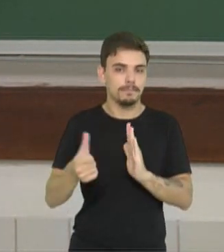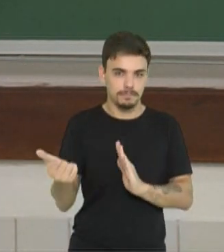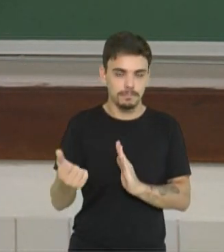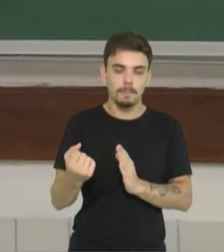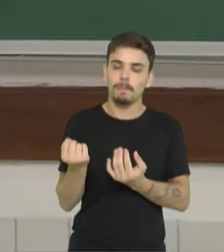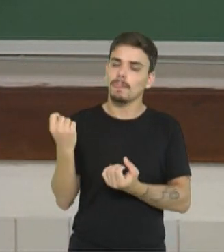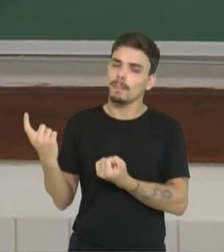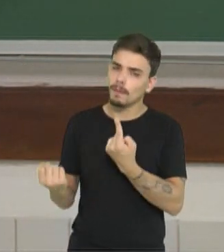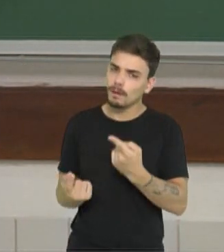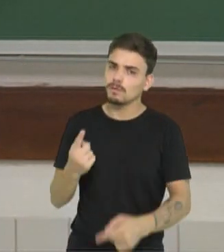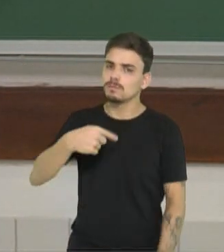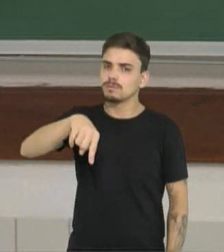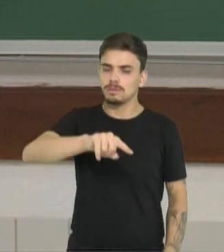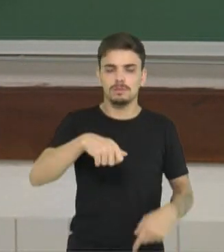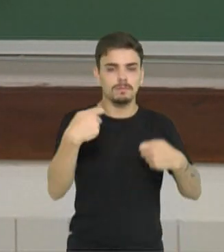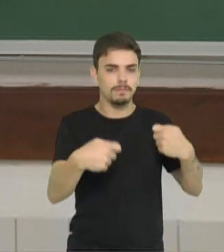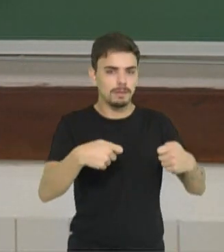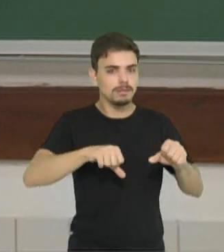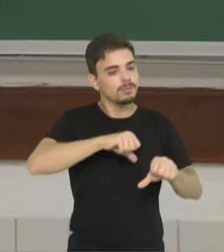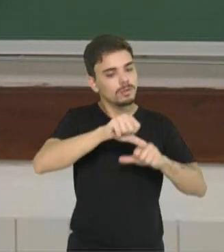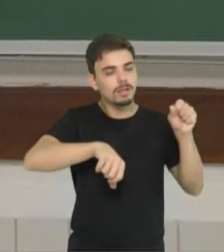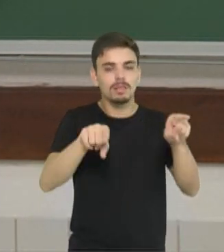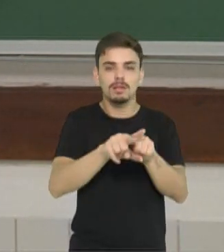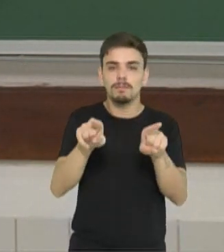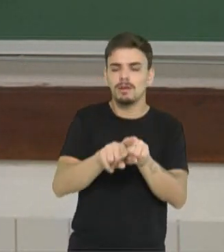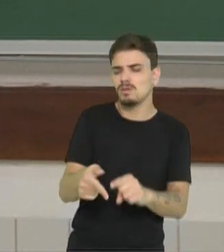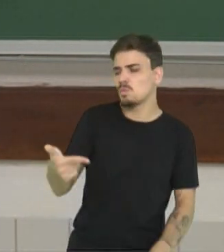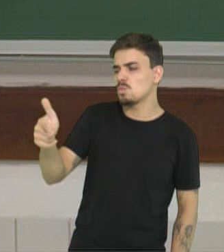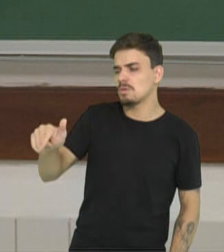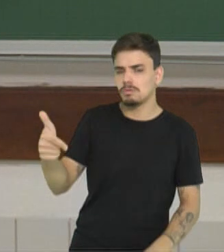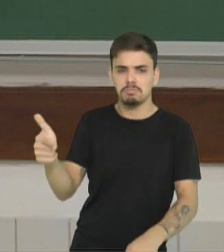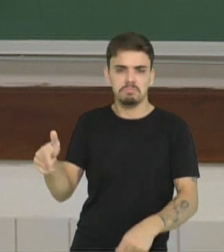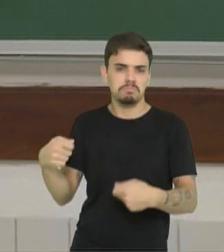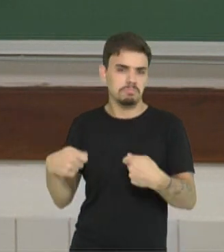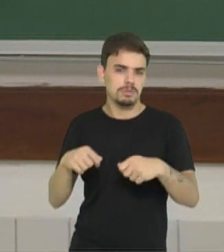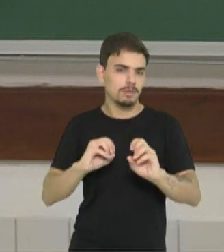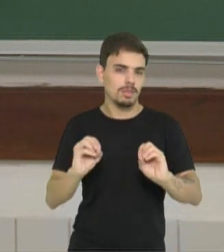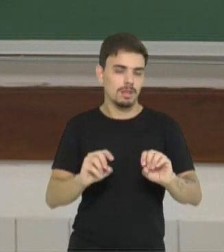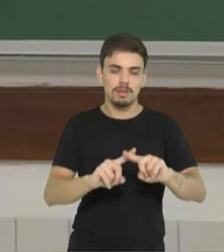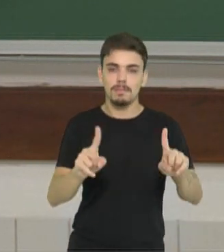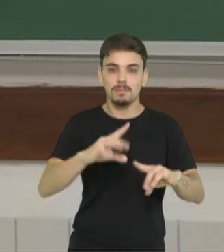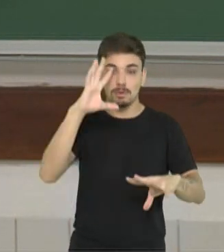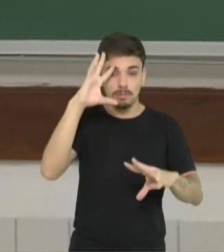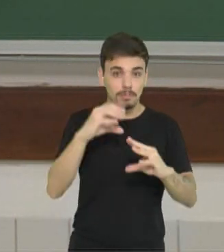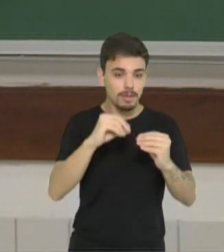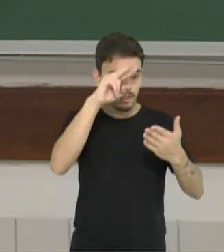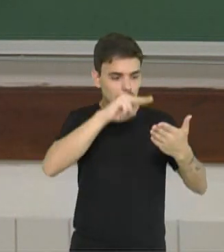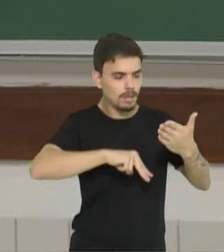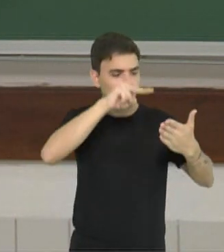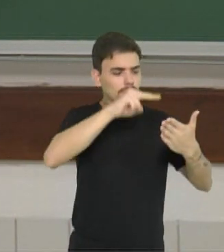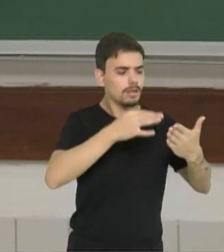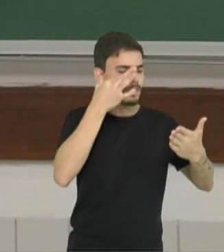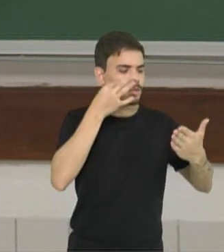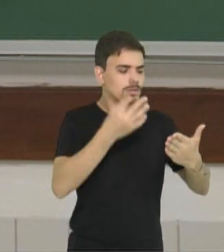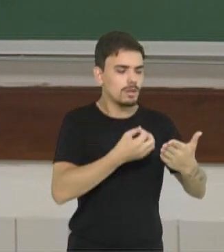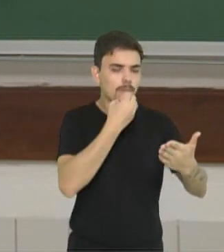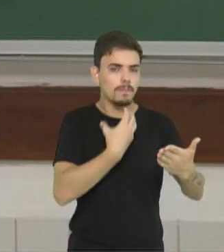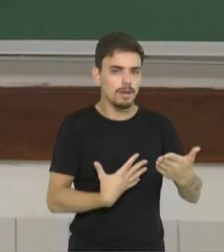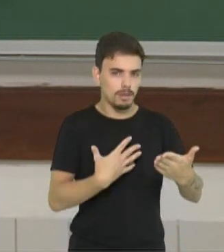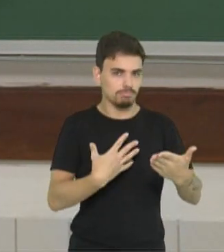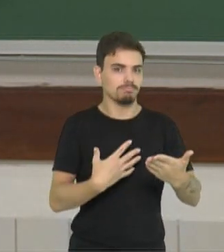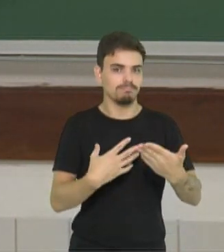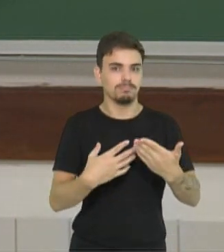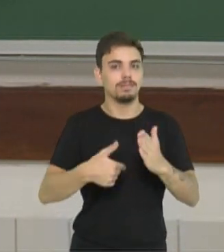alguns casos você vai precisar transformar, em outros não. Então, sempre leia e interprete a questão antes de responder.